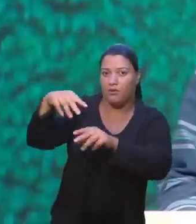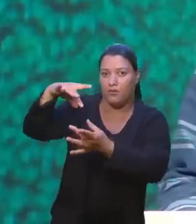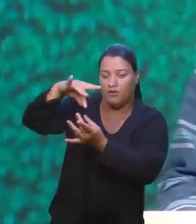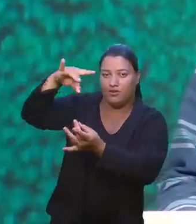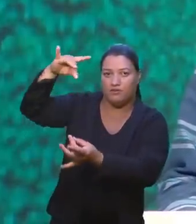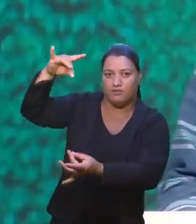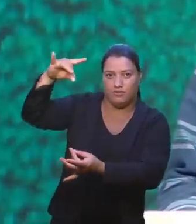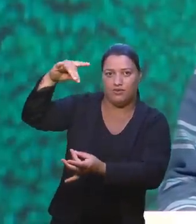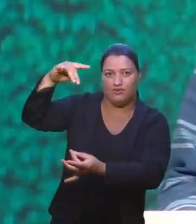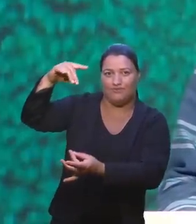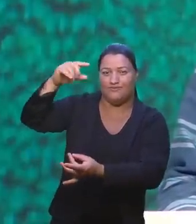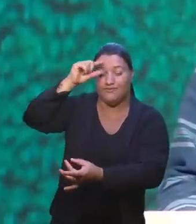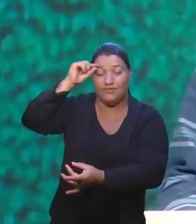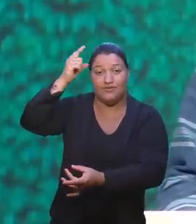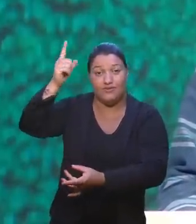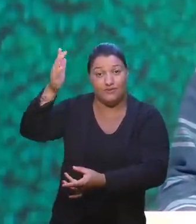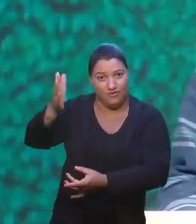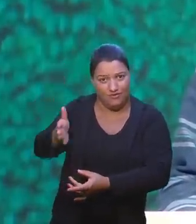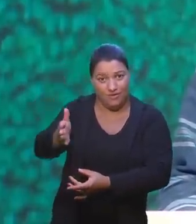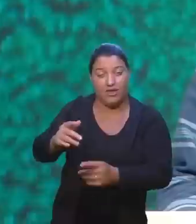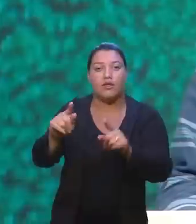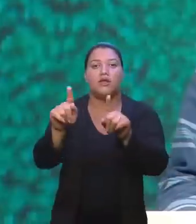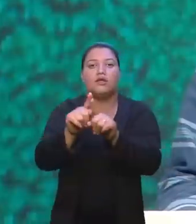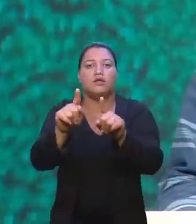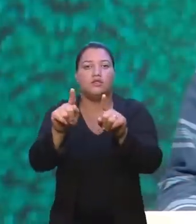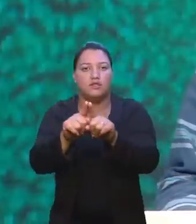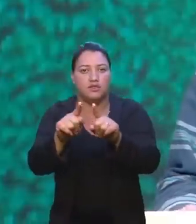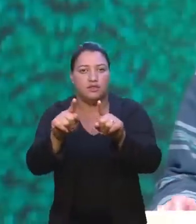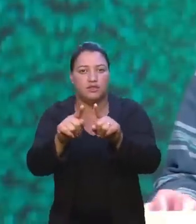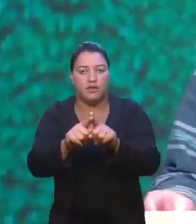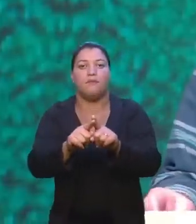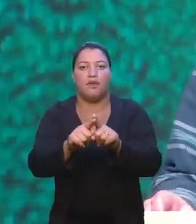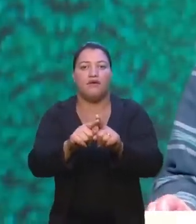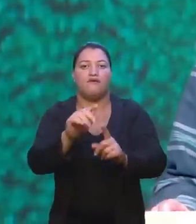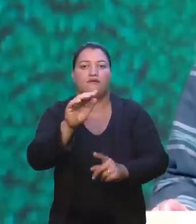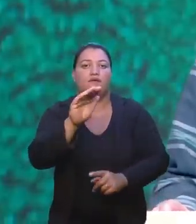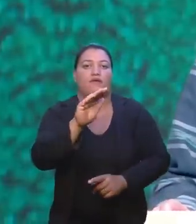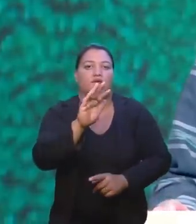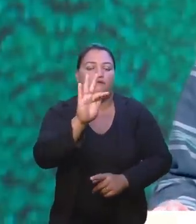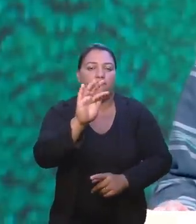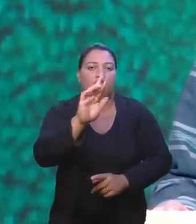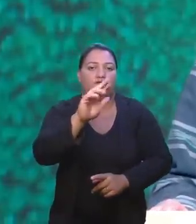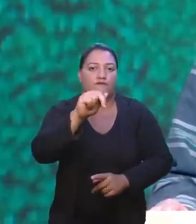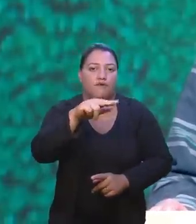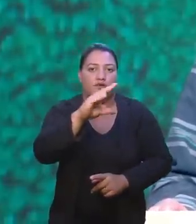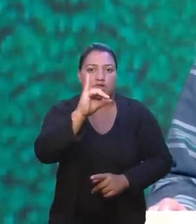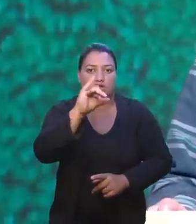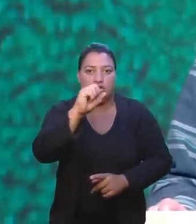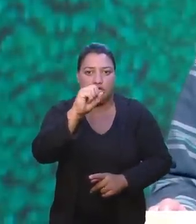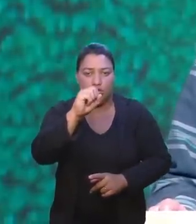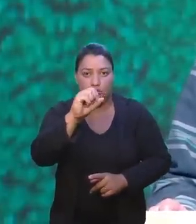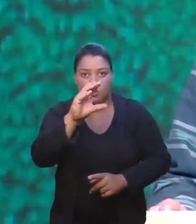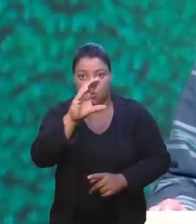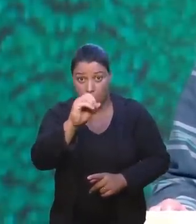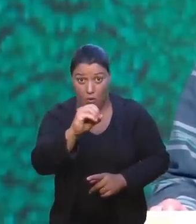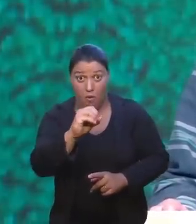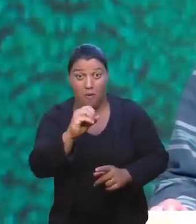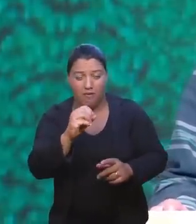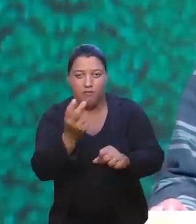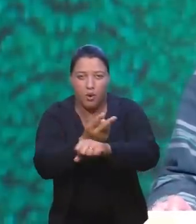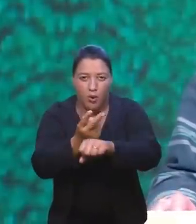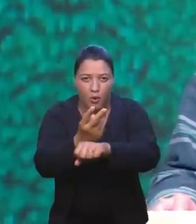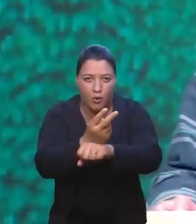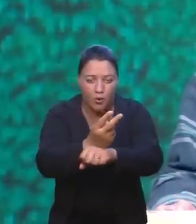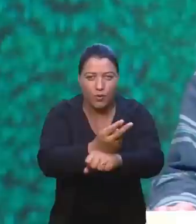Teixeira, Atalaia Cristã, pelo Espírito Francisco de Paula Vitor. Procure-os na Livraria Mundo Espírita.